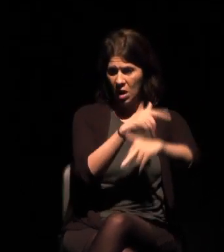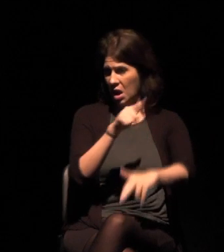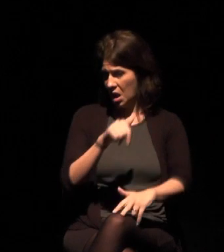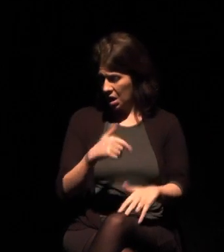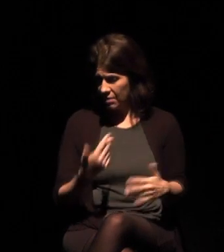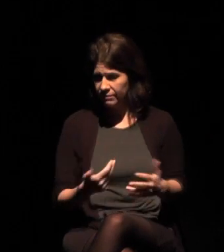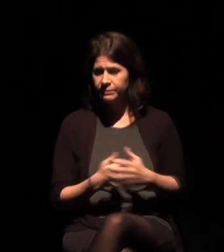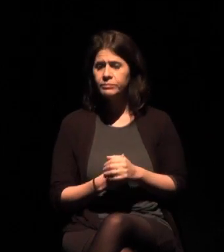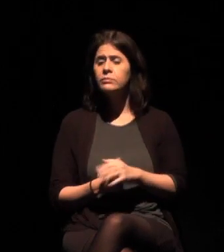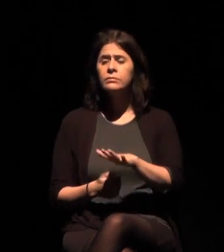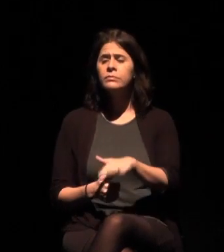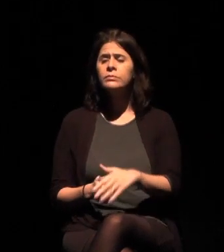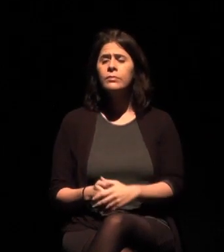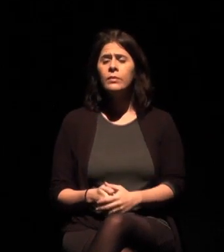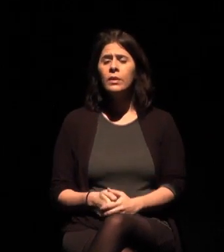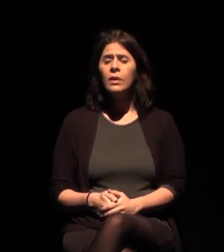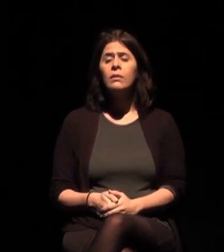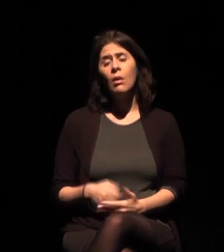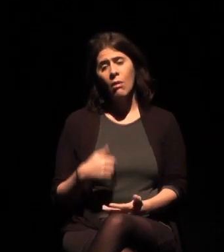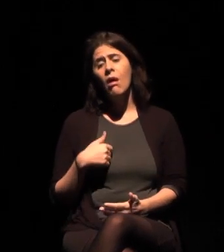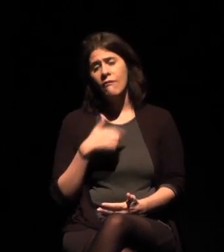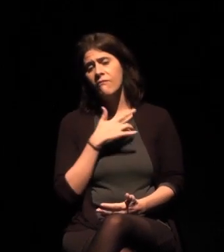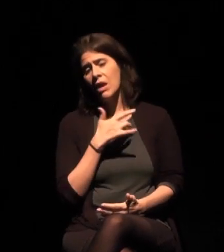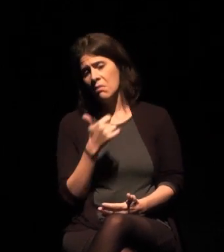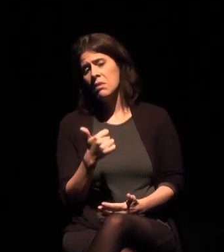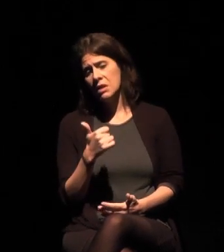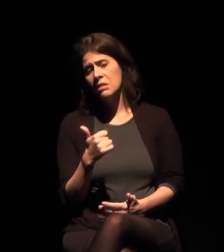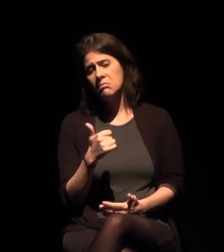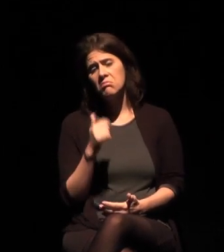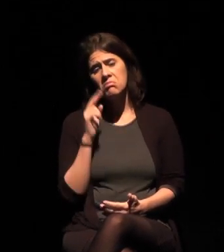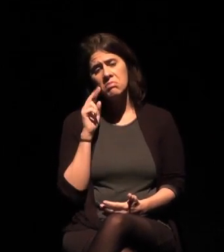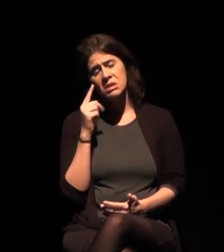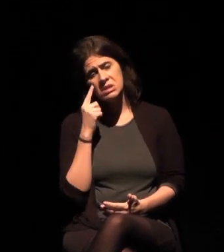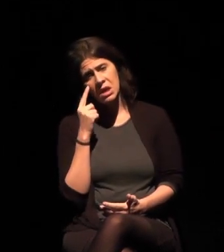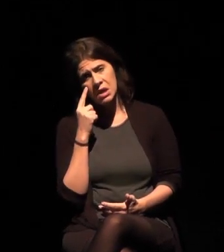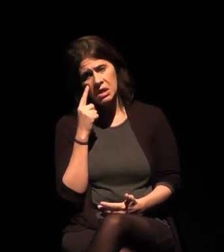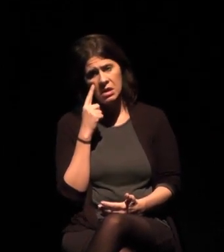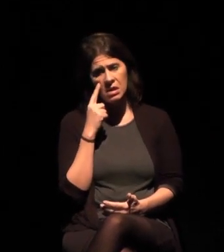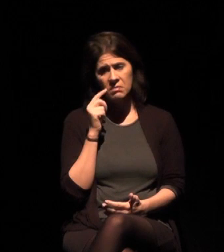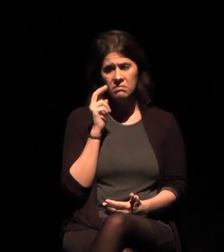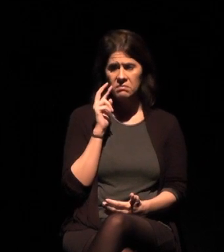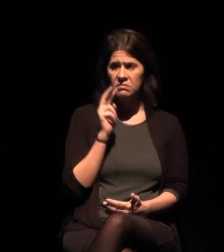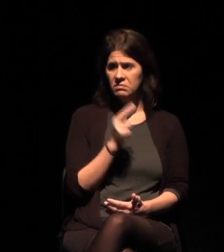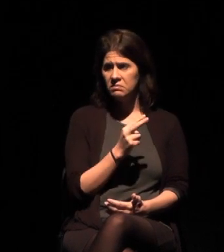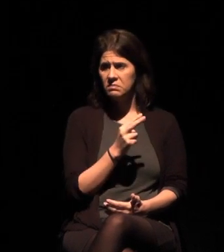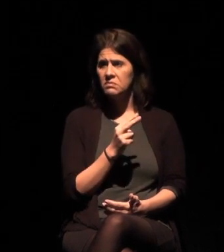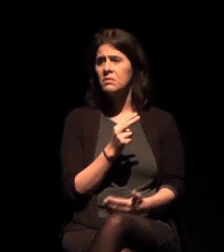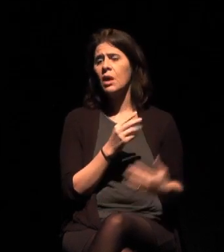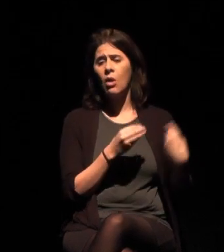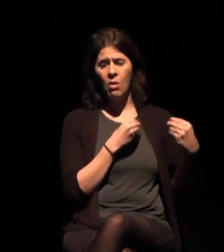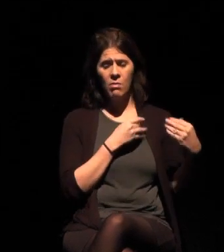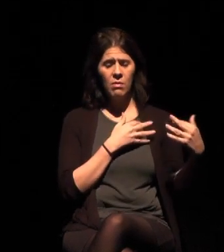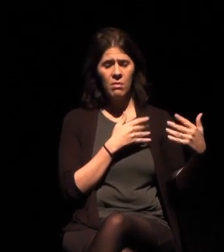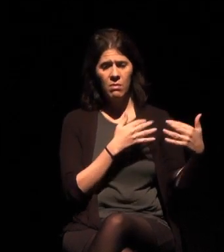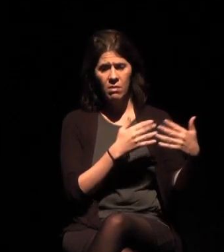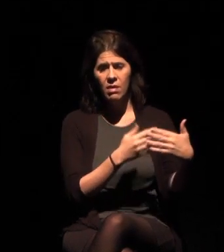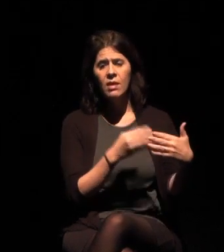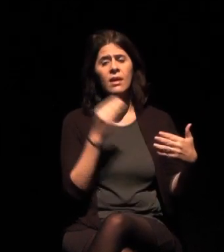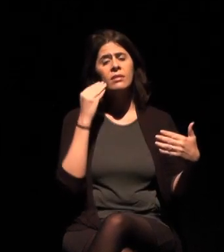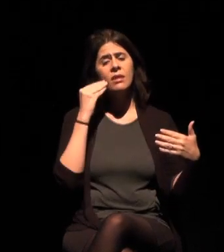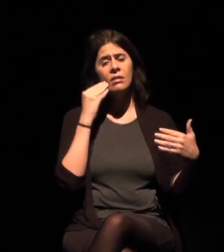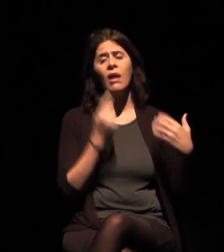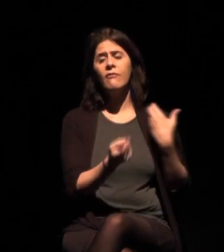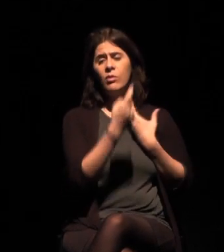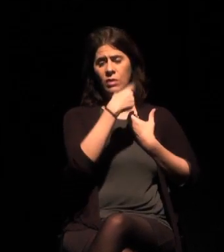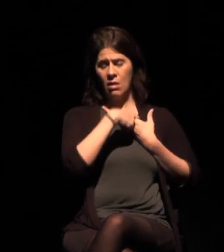é então eu acho que vale a pena sim olhando e se esse espectro essa trajetória tentar voltar àquela questão